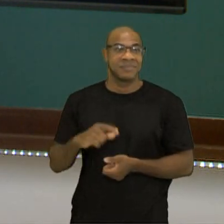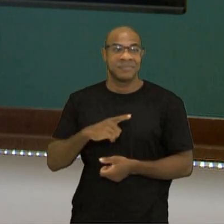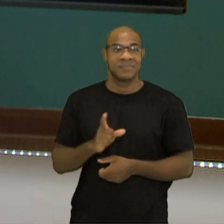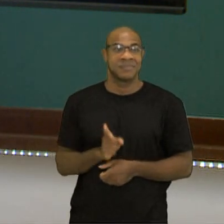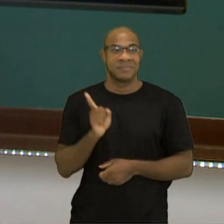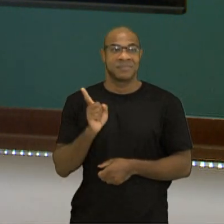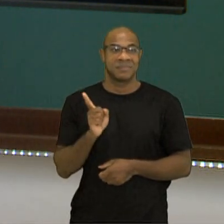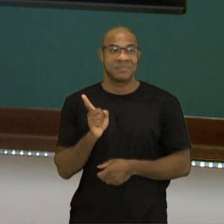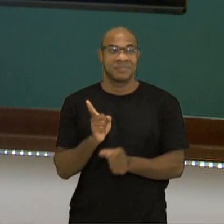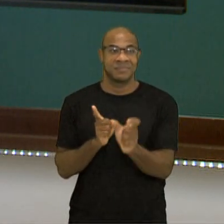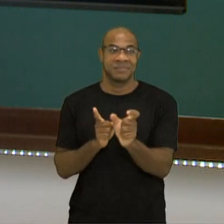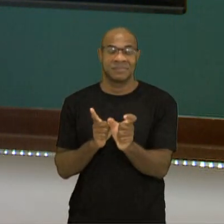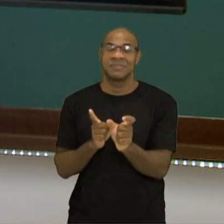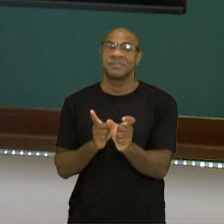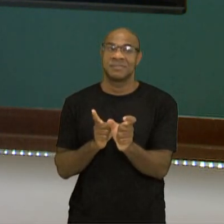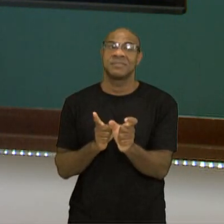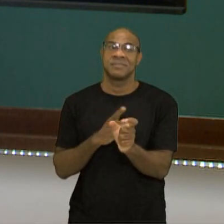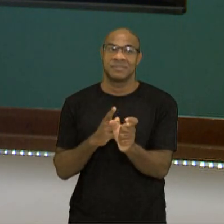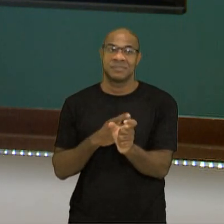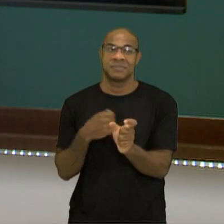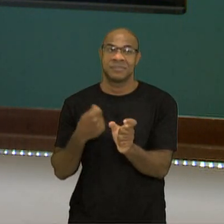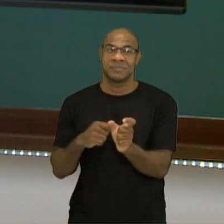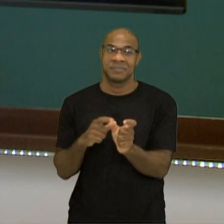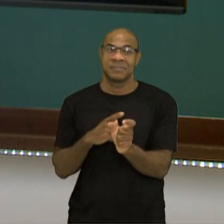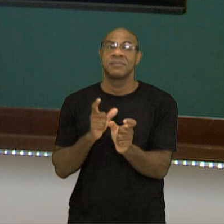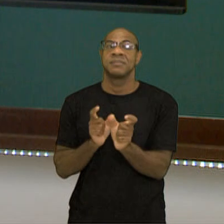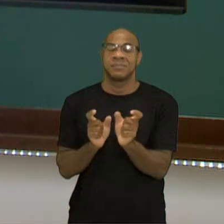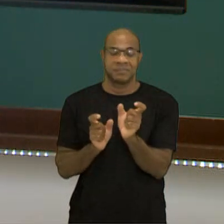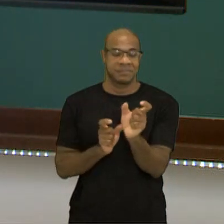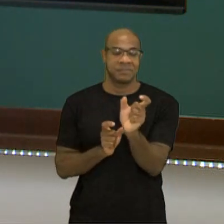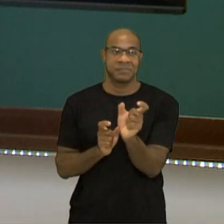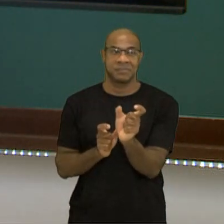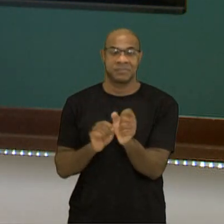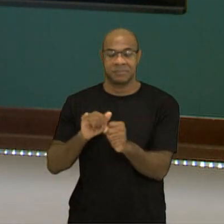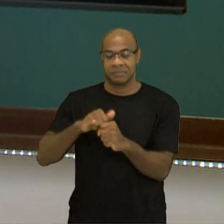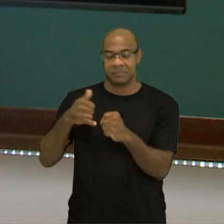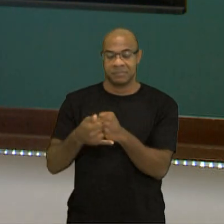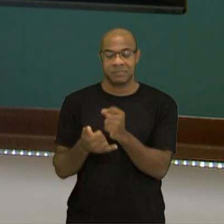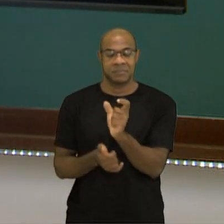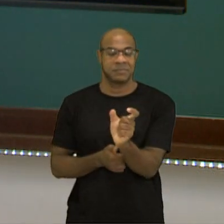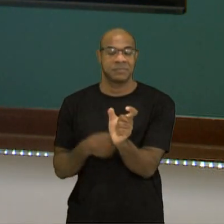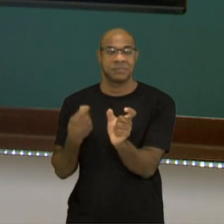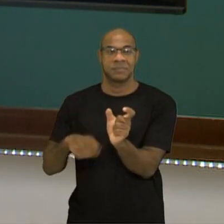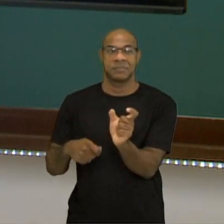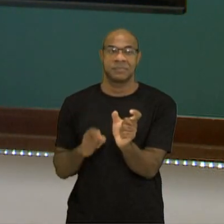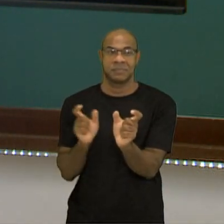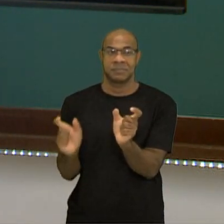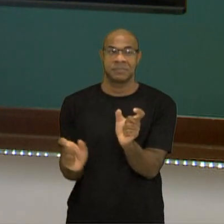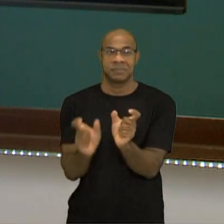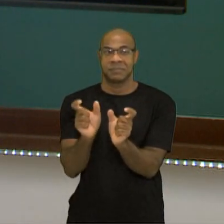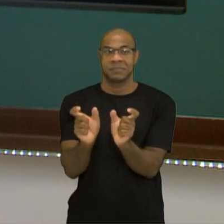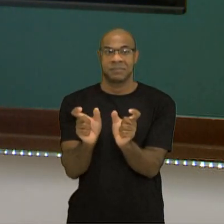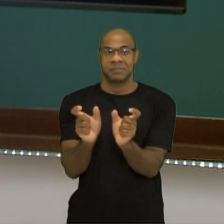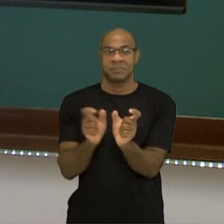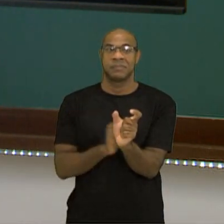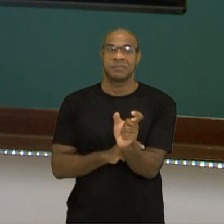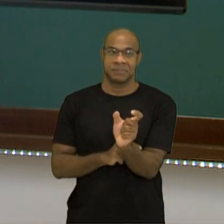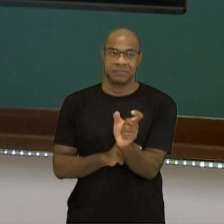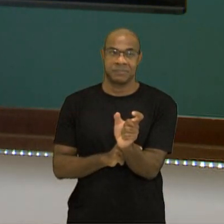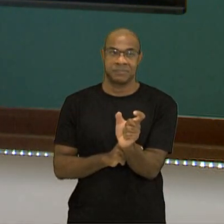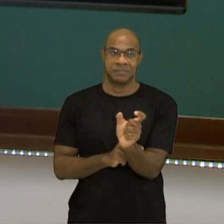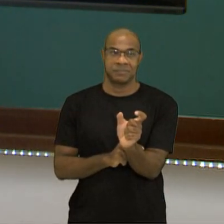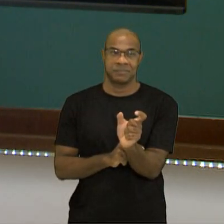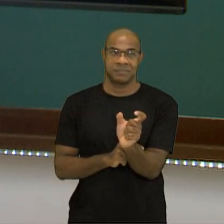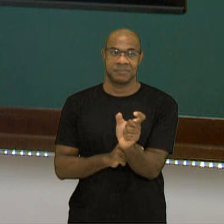precisaria de um adjetivo antes dele, porque no inglês é o contrário, né? O adjetivo vem antes do substantivo. O único adjetivo que a gente tem ali é o